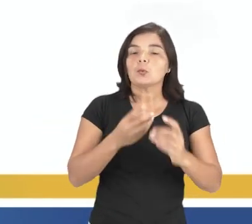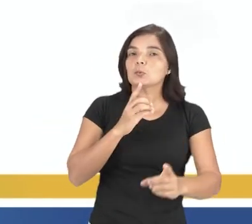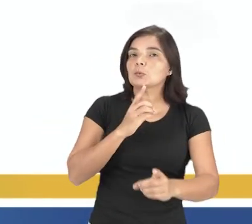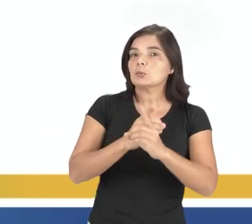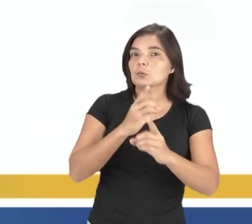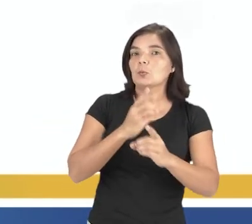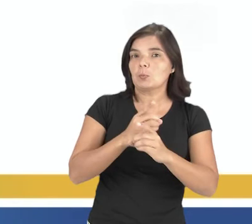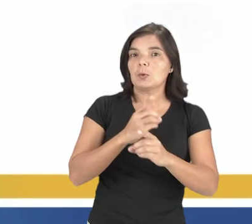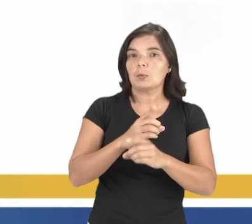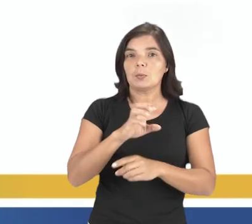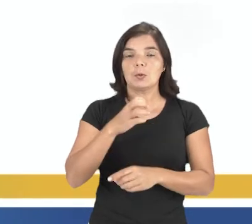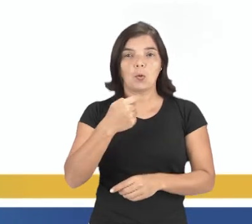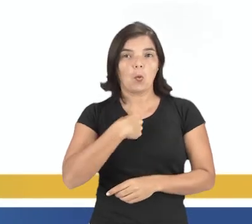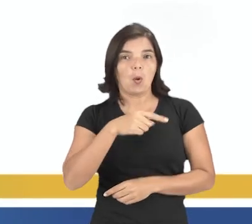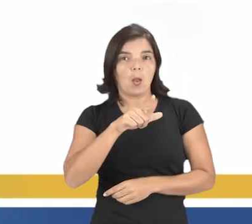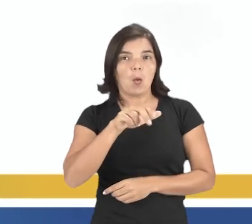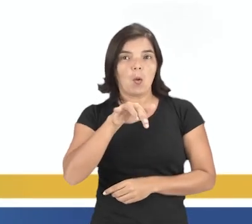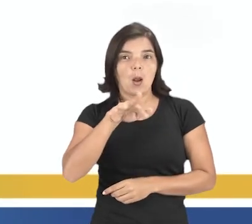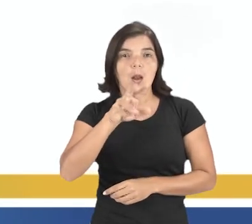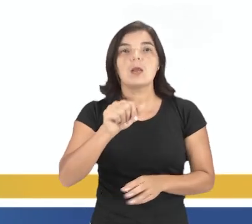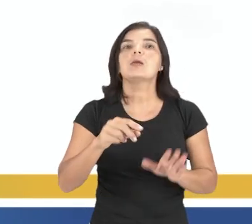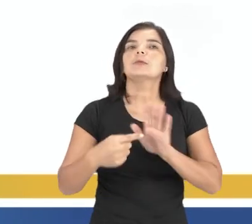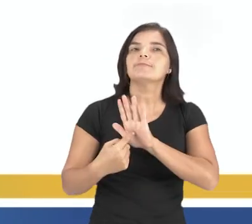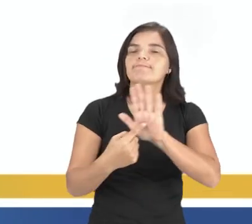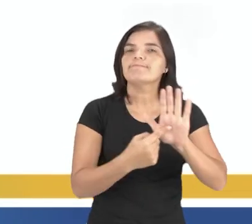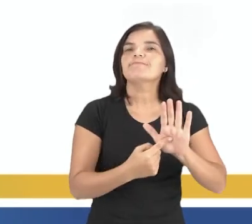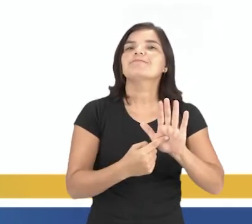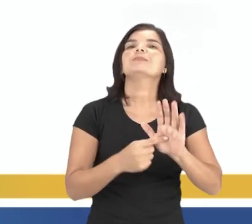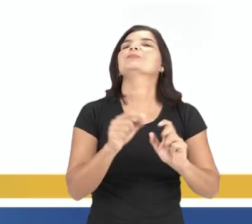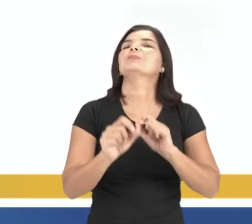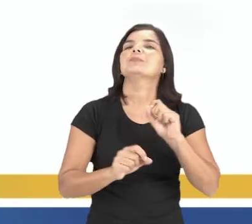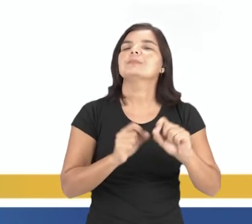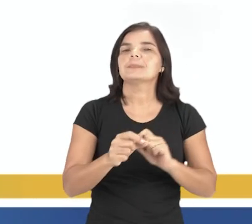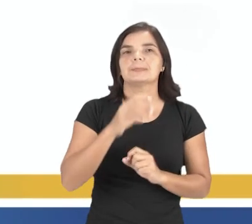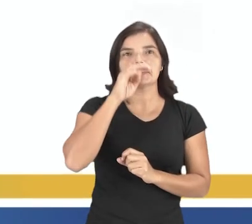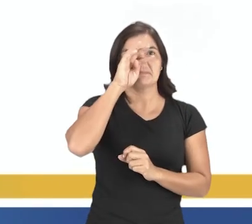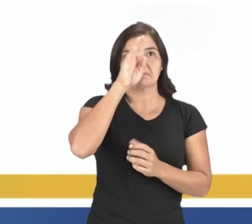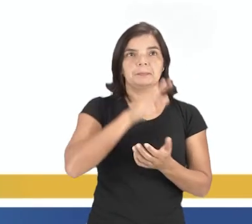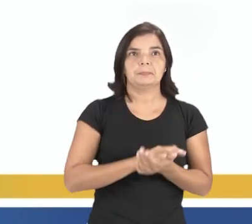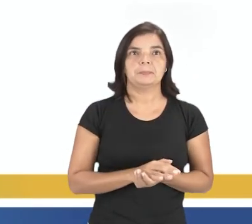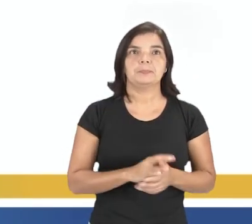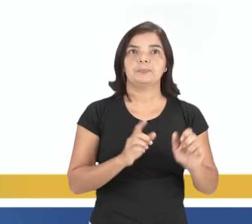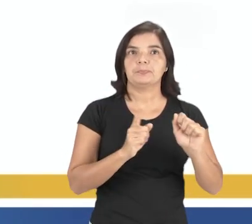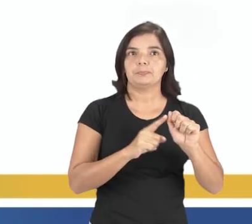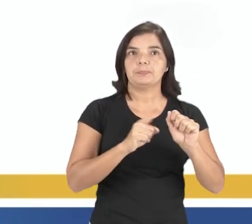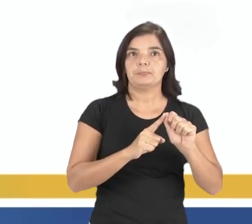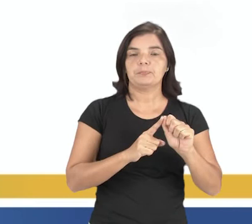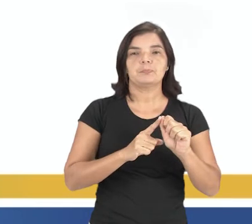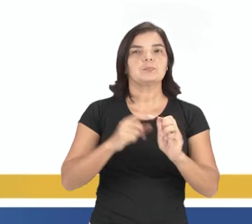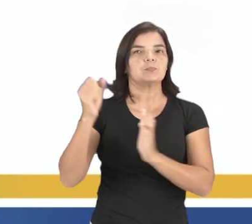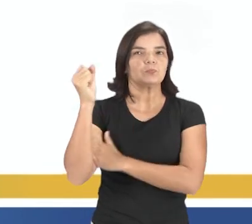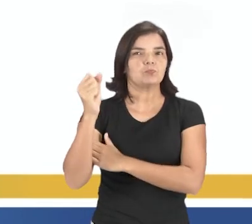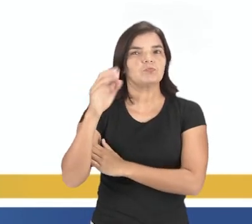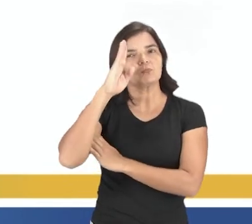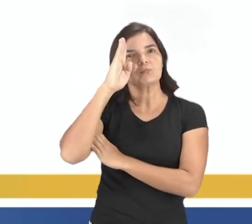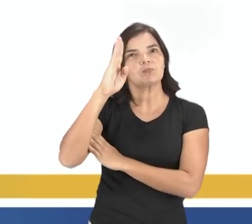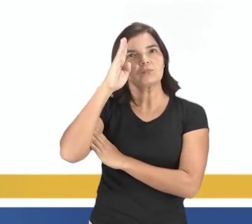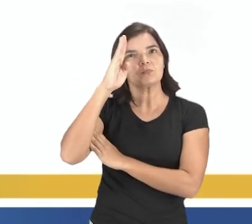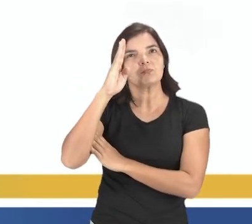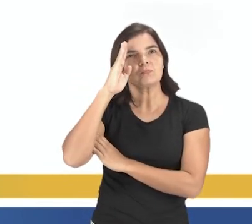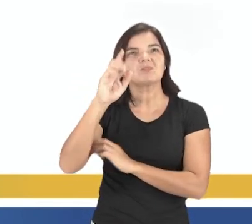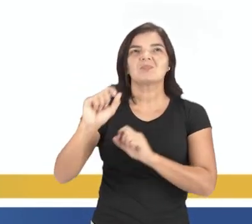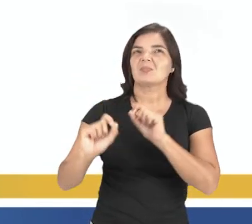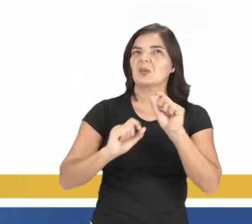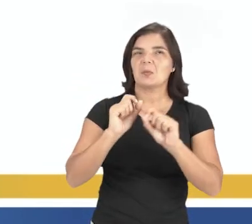encontrada pelo eu lírico de expressar poeticamente esse momento demonstra o quê, gente? Vamos lá. A ênfase na força dos militares não